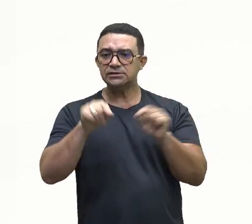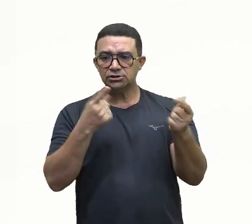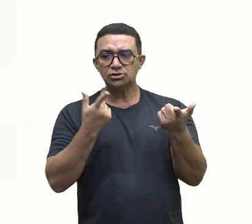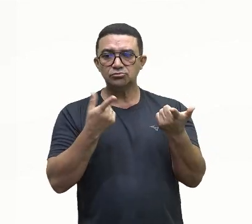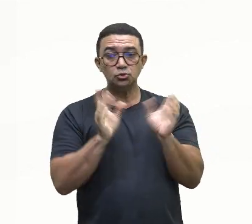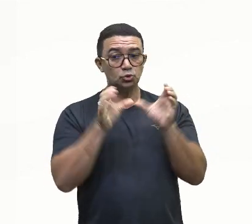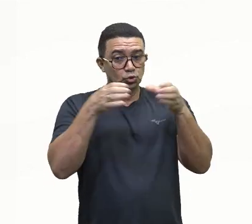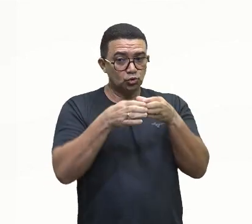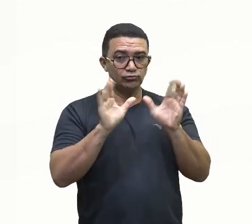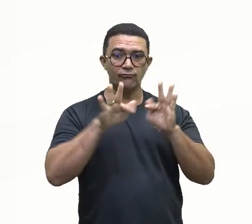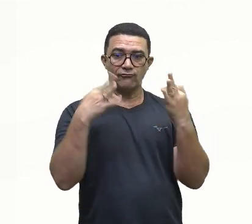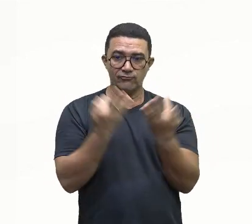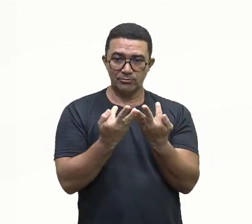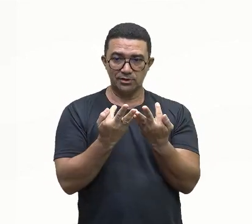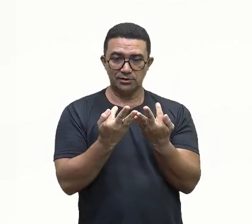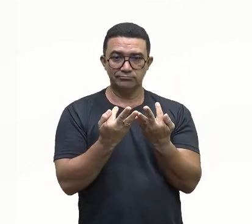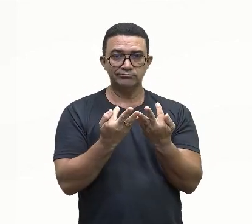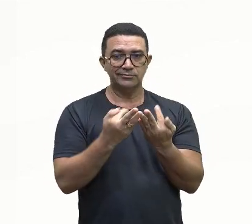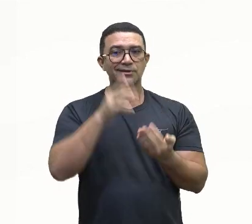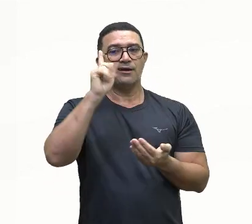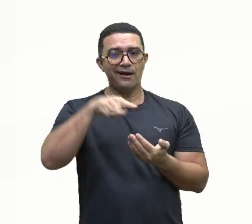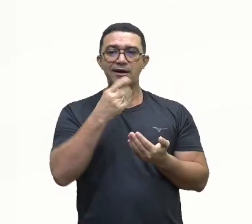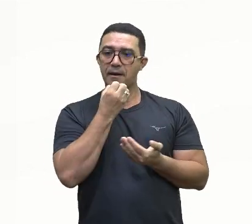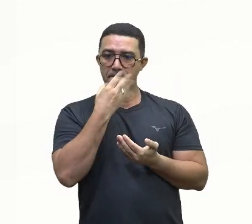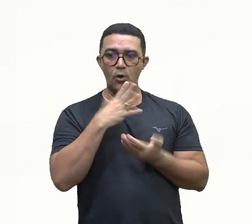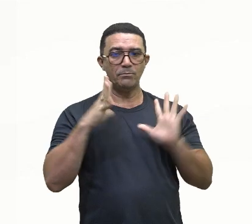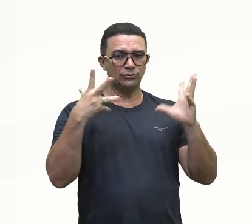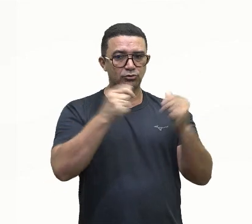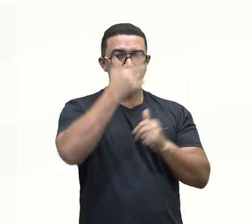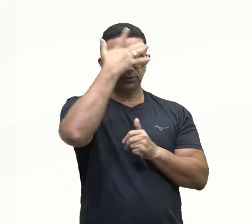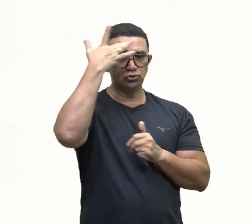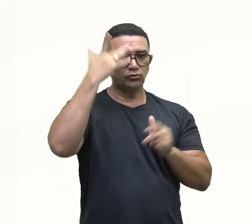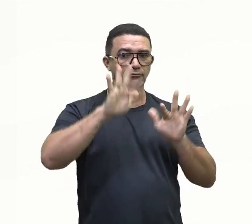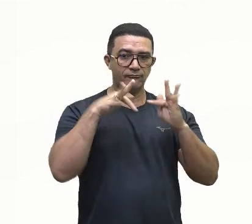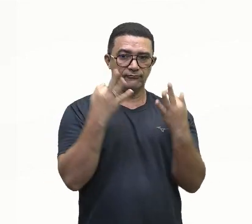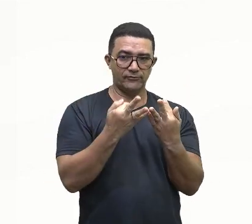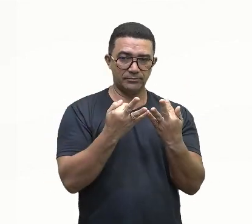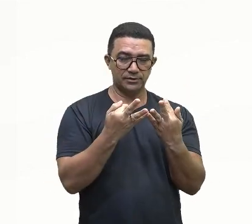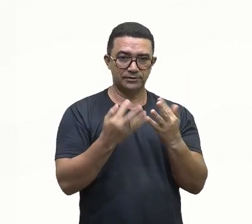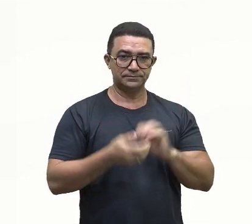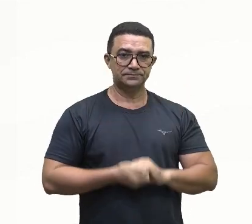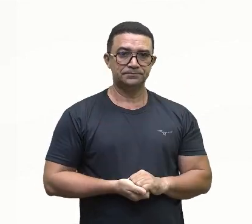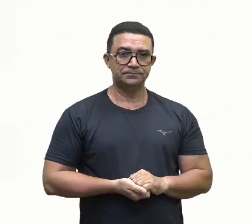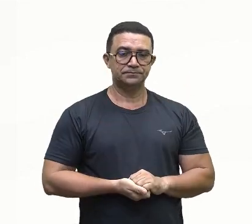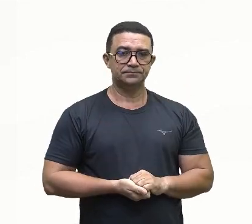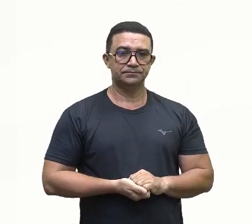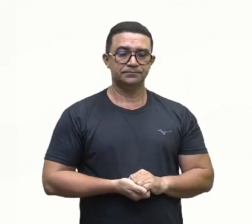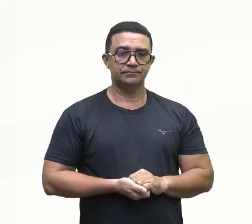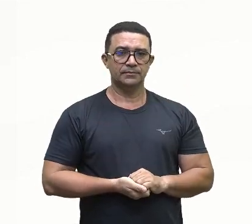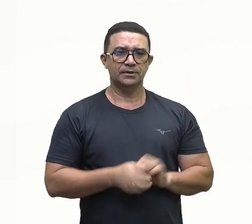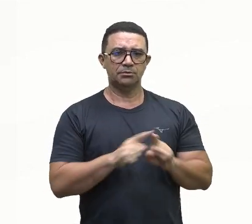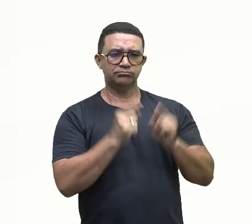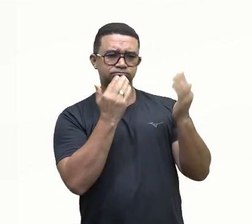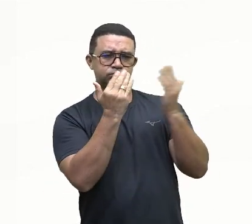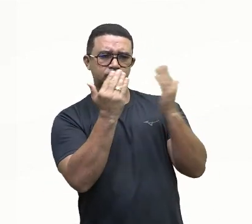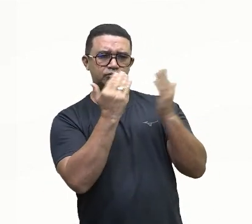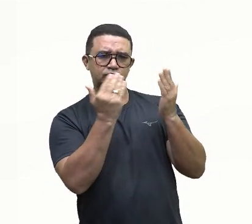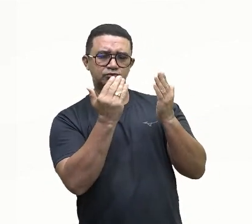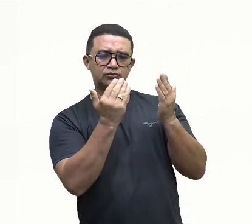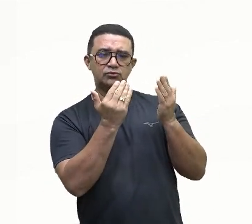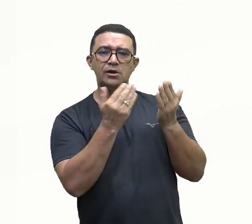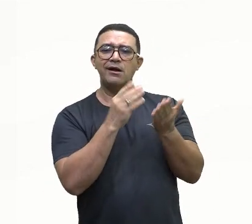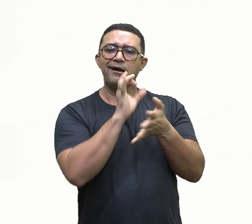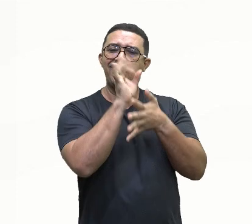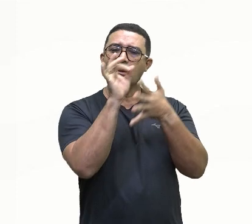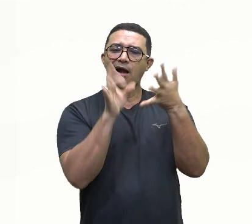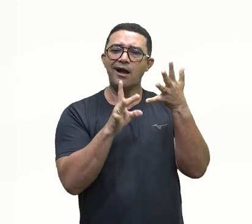de forma que seja benéfica para todos os membros da família. E analisar cada compra a ser